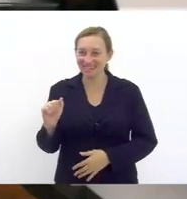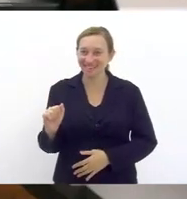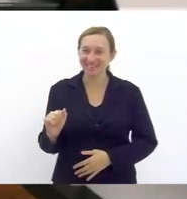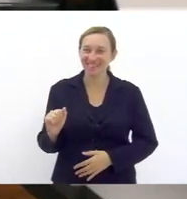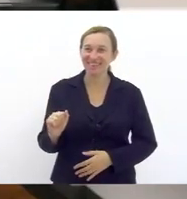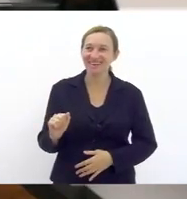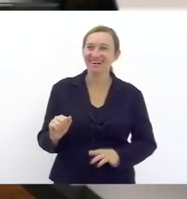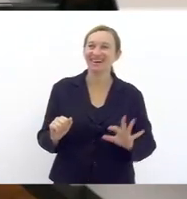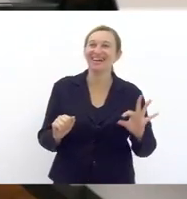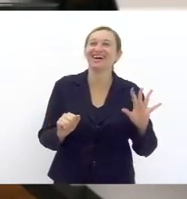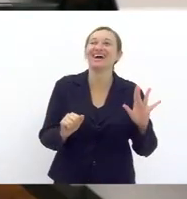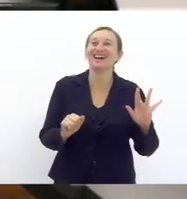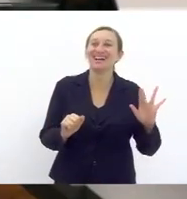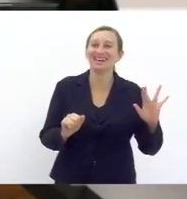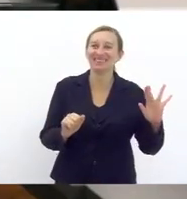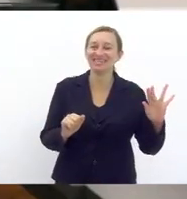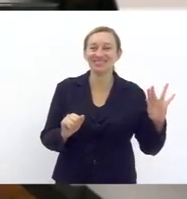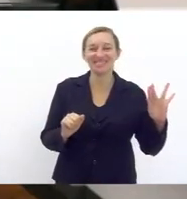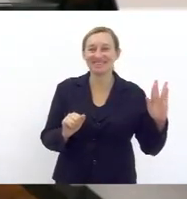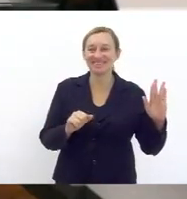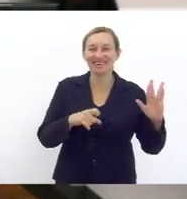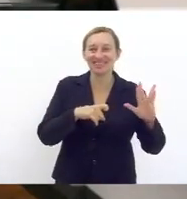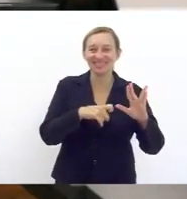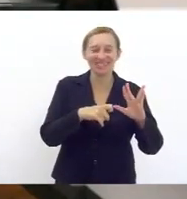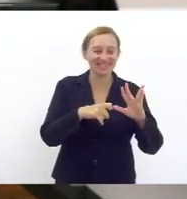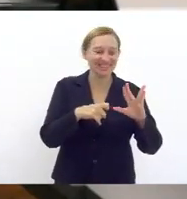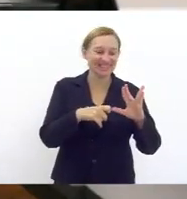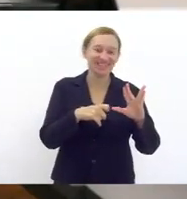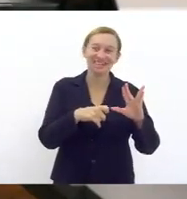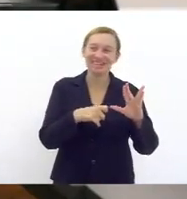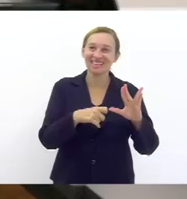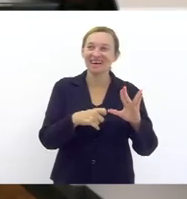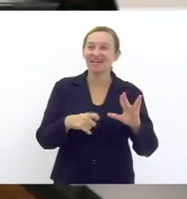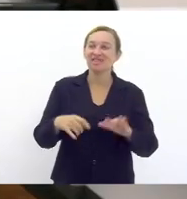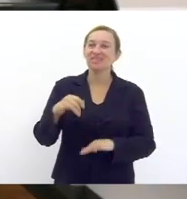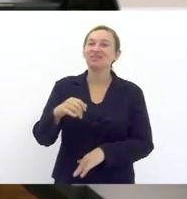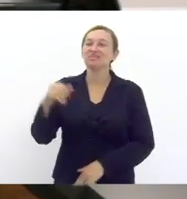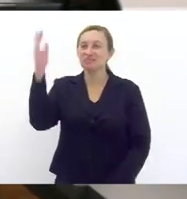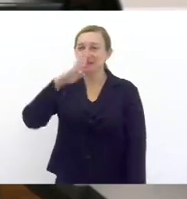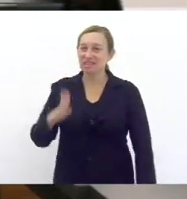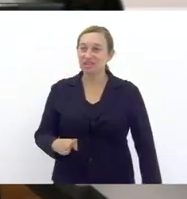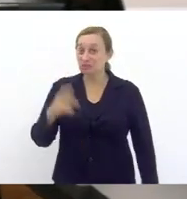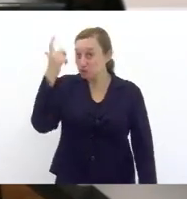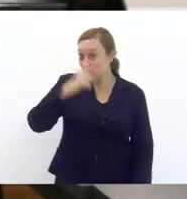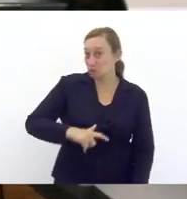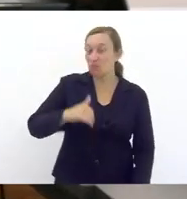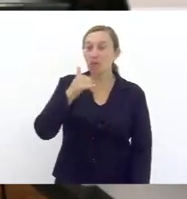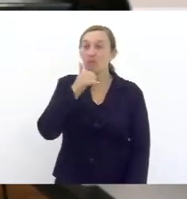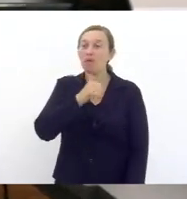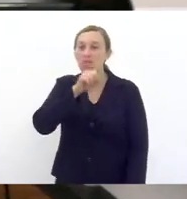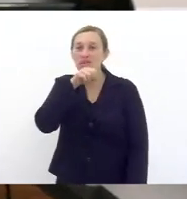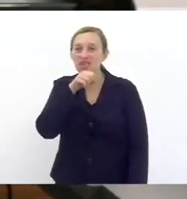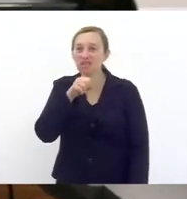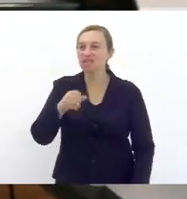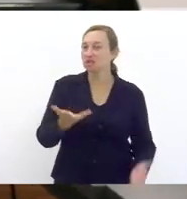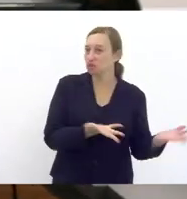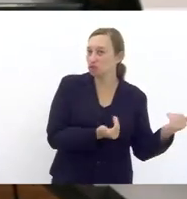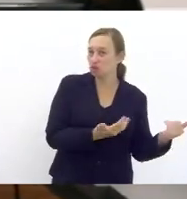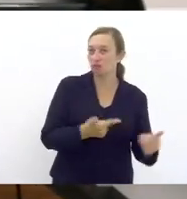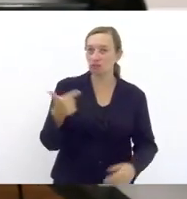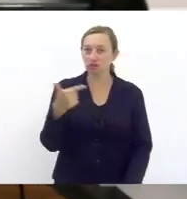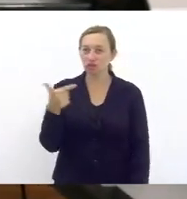associações canais do Brasil e mais do que tudo isso estou como mãe mãe de um jovem de 22 anos